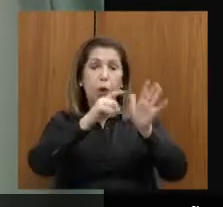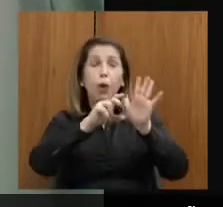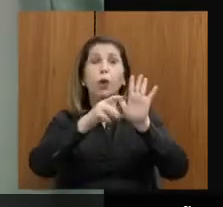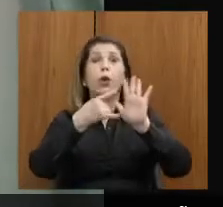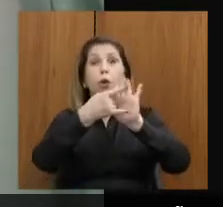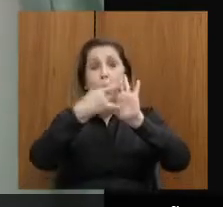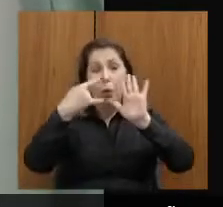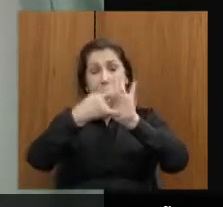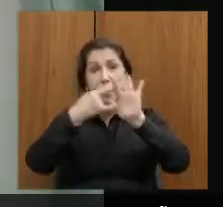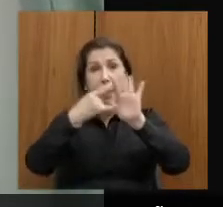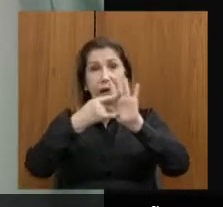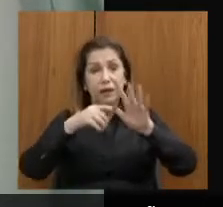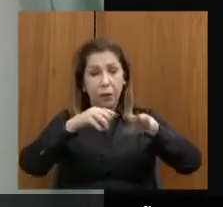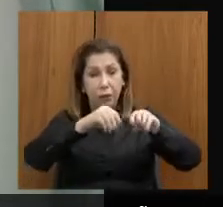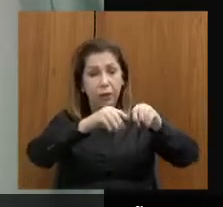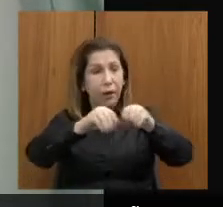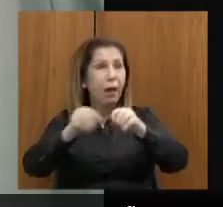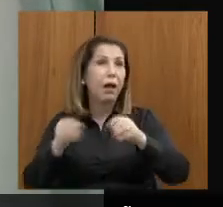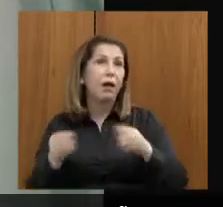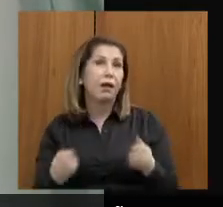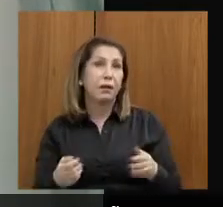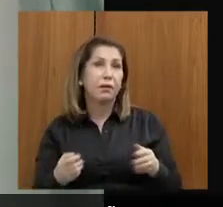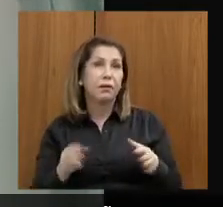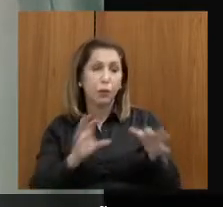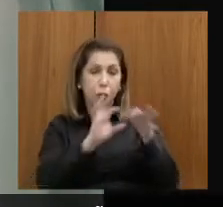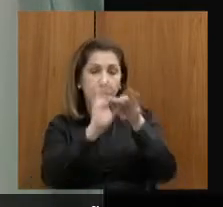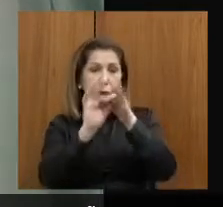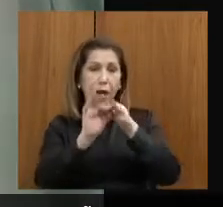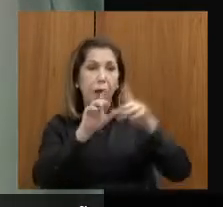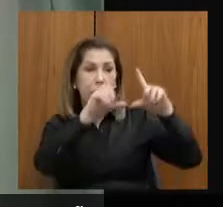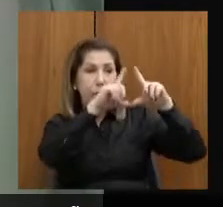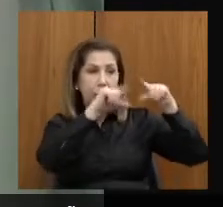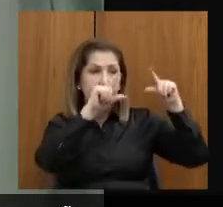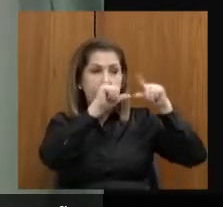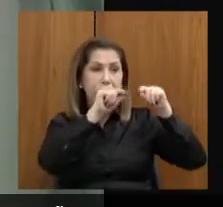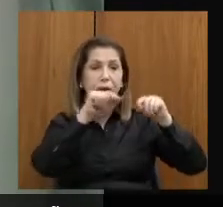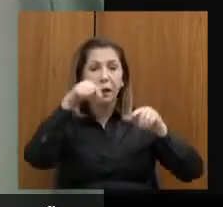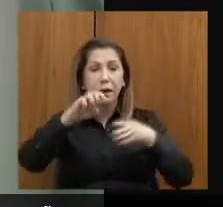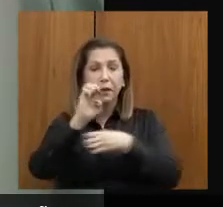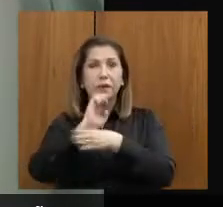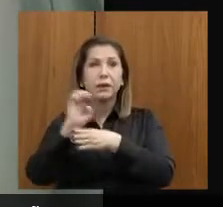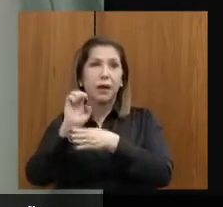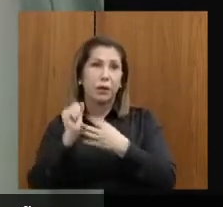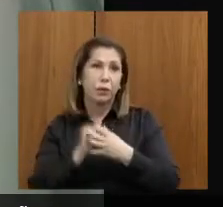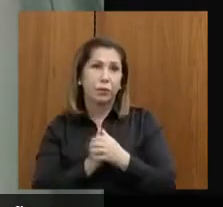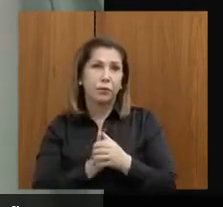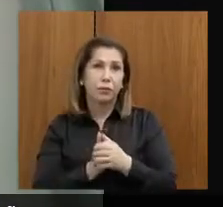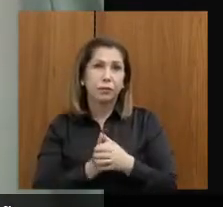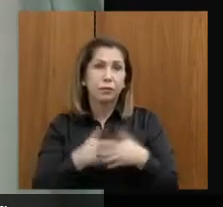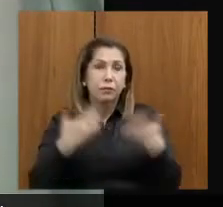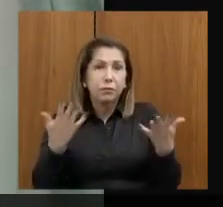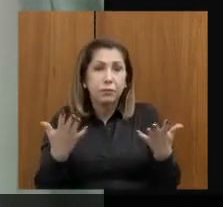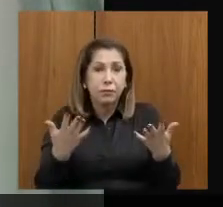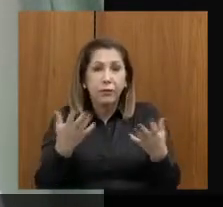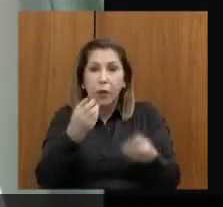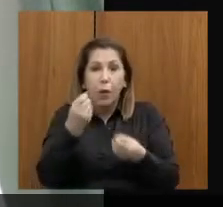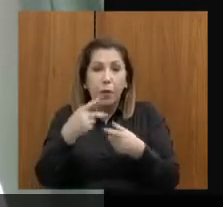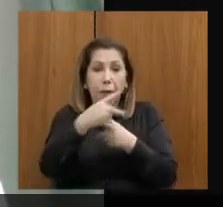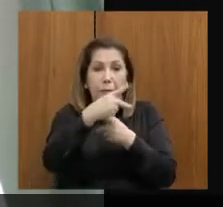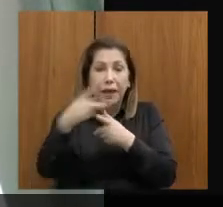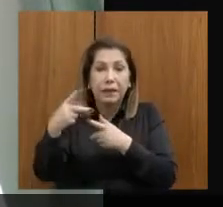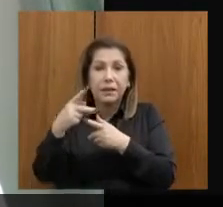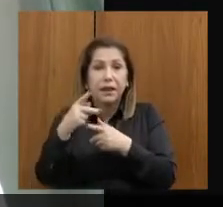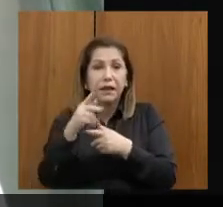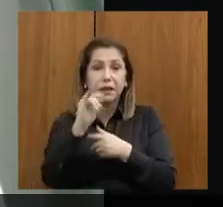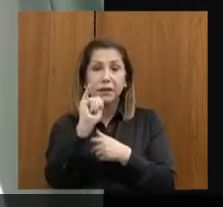entre os orçamentos da União dos Estados dos Municípios não adianta o Brasil ele tem um superintendente do INCRA você quer